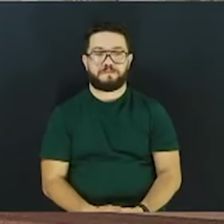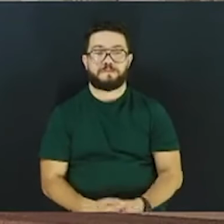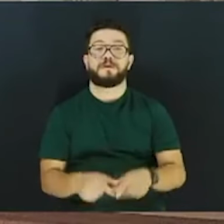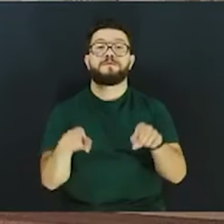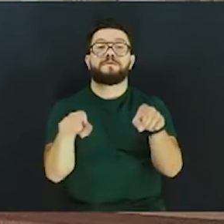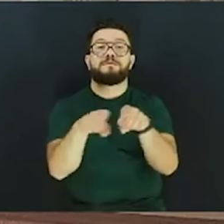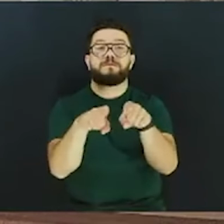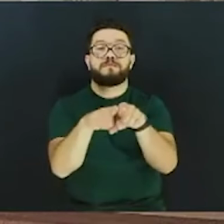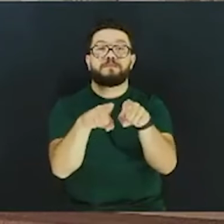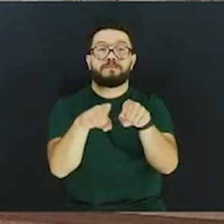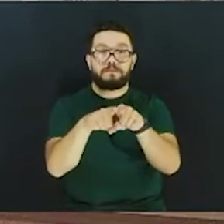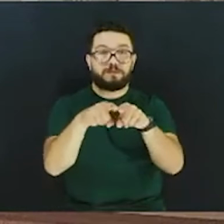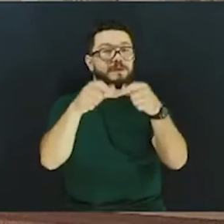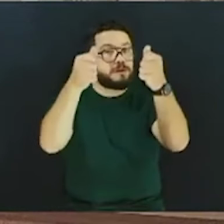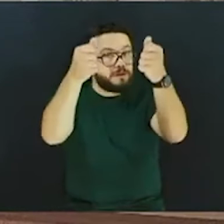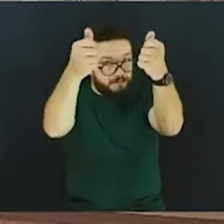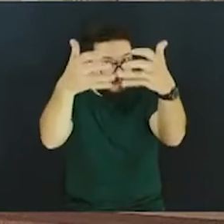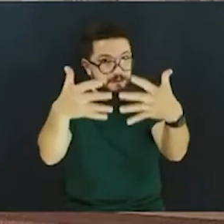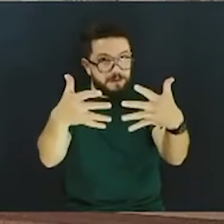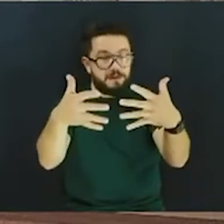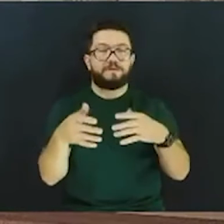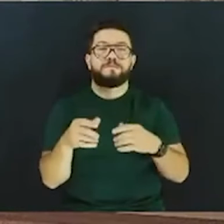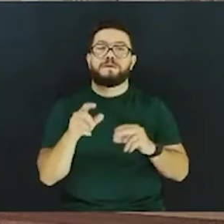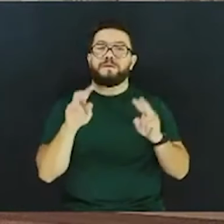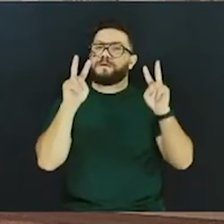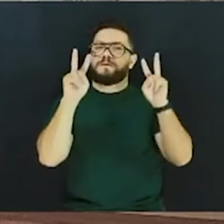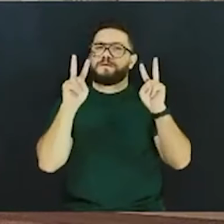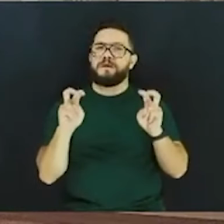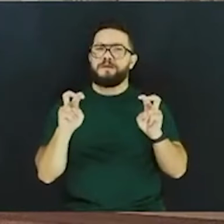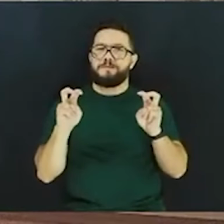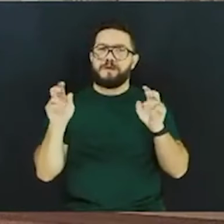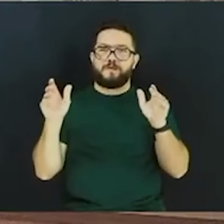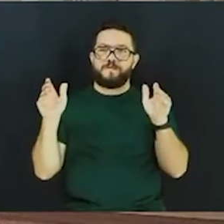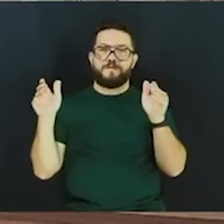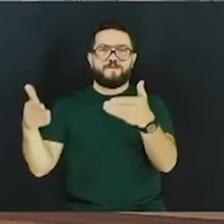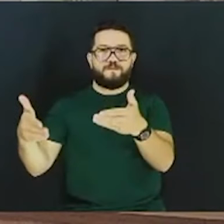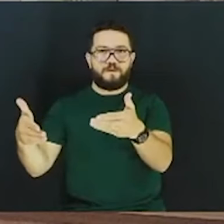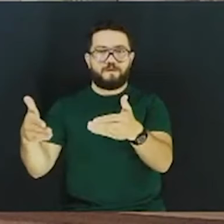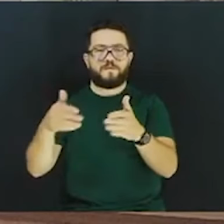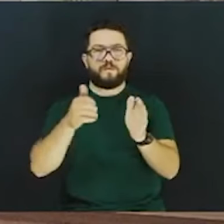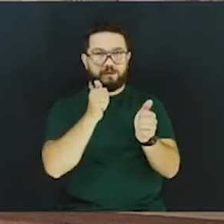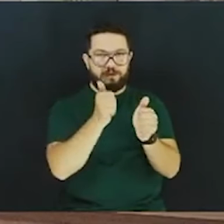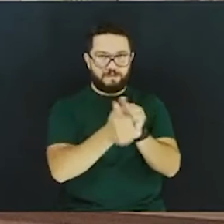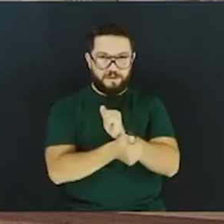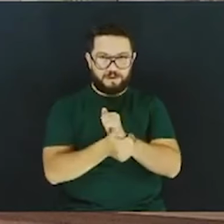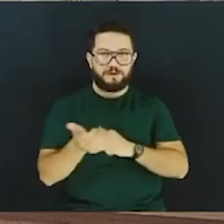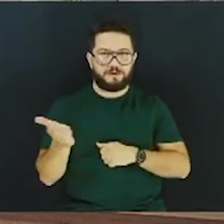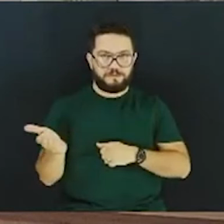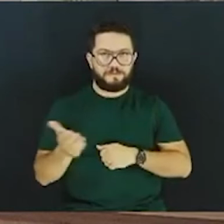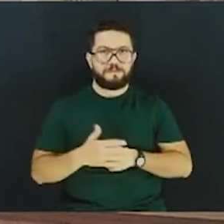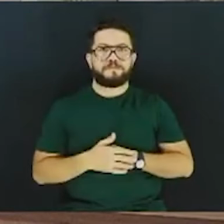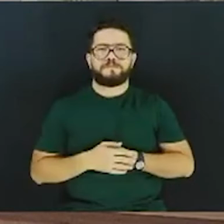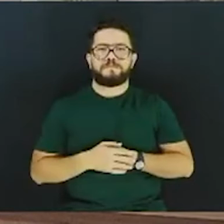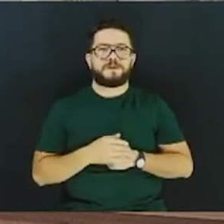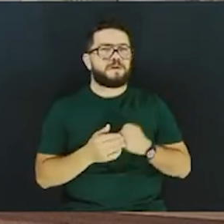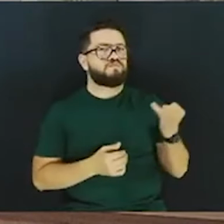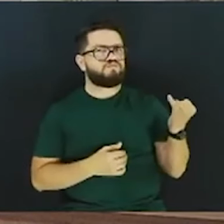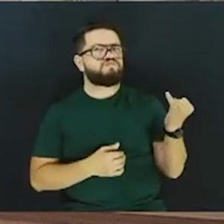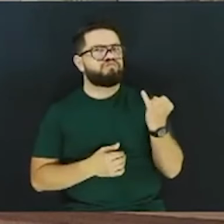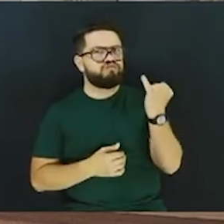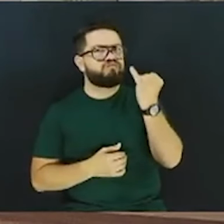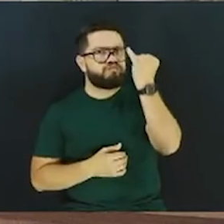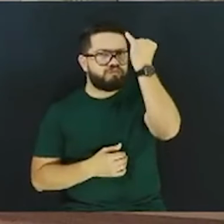também relacionado ao esporte e que é muito importante é muito importante para o esporte muito importante